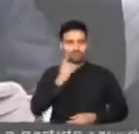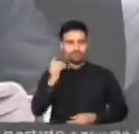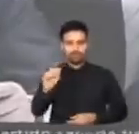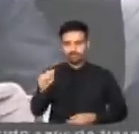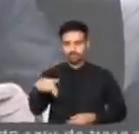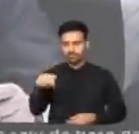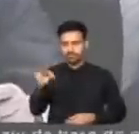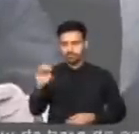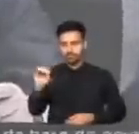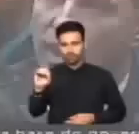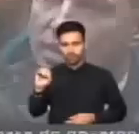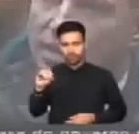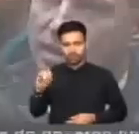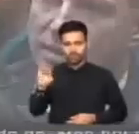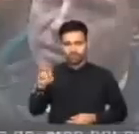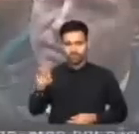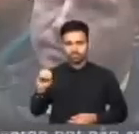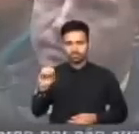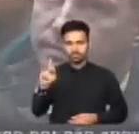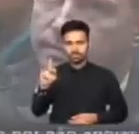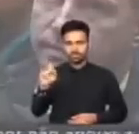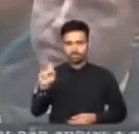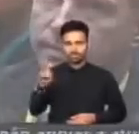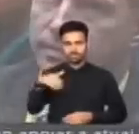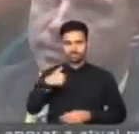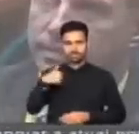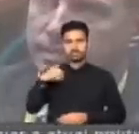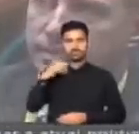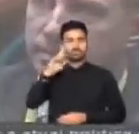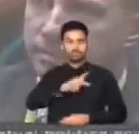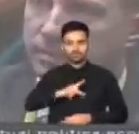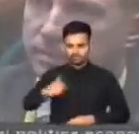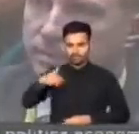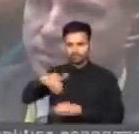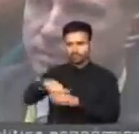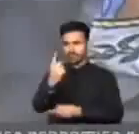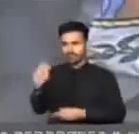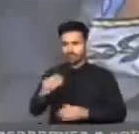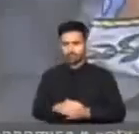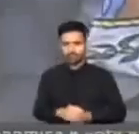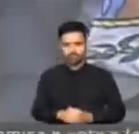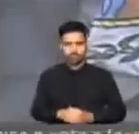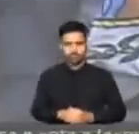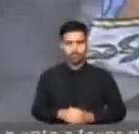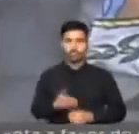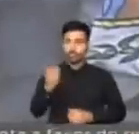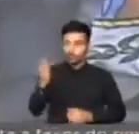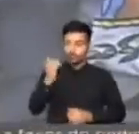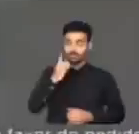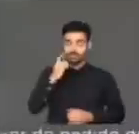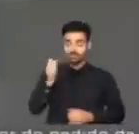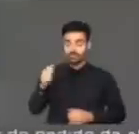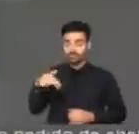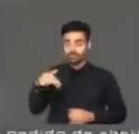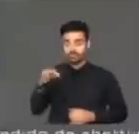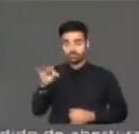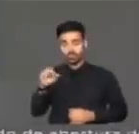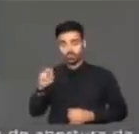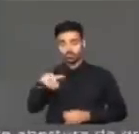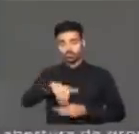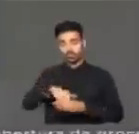do PSD. Senhor presidente, meu voto é não. Antônio Brito, da Bahia, do PSD, votou